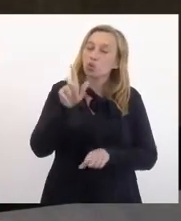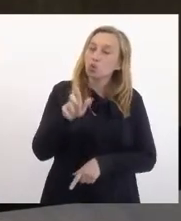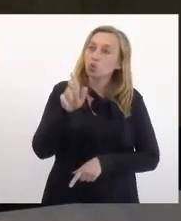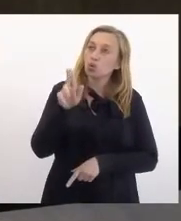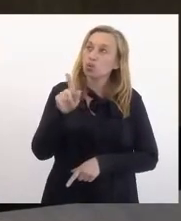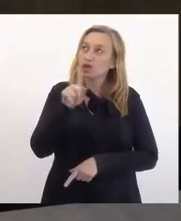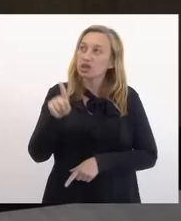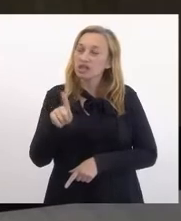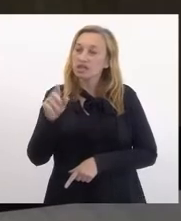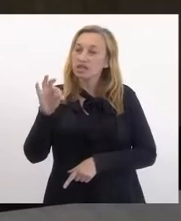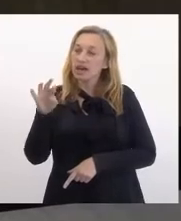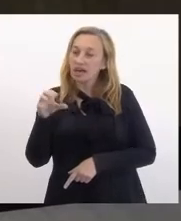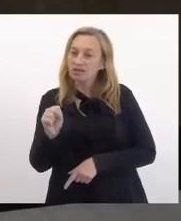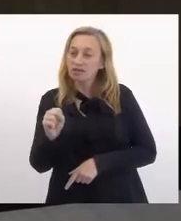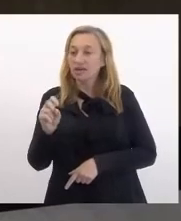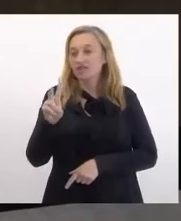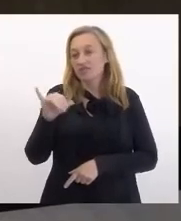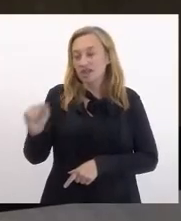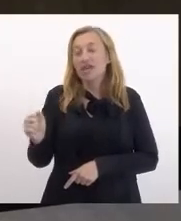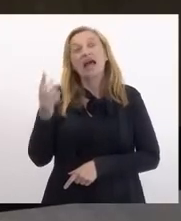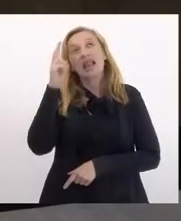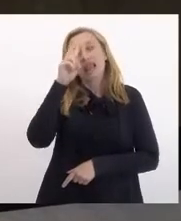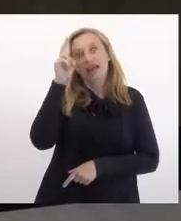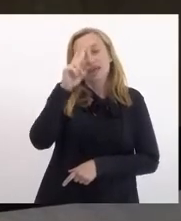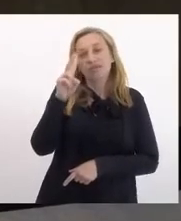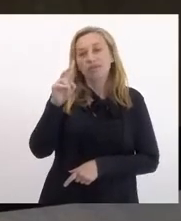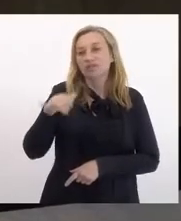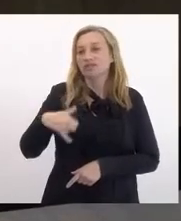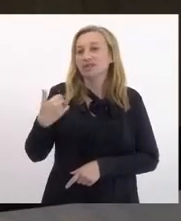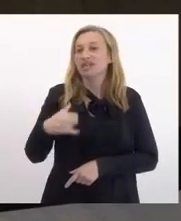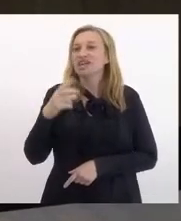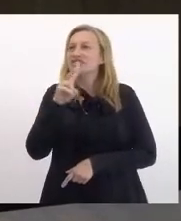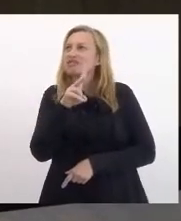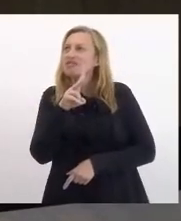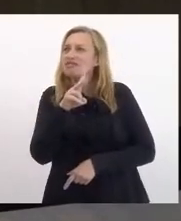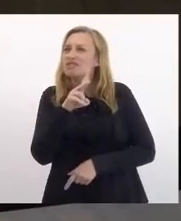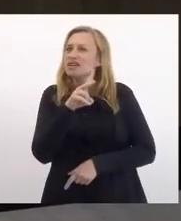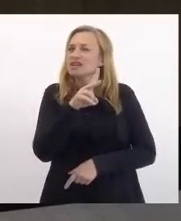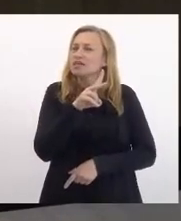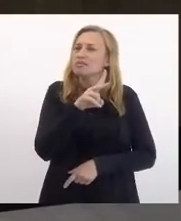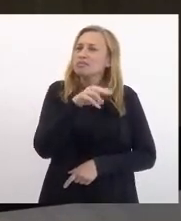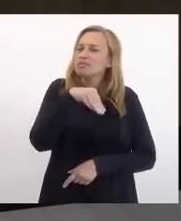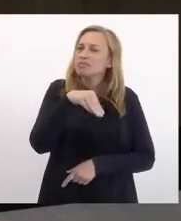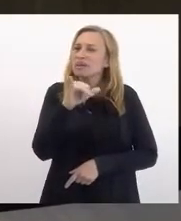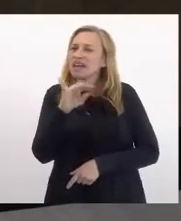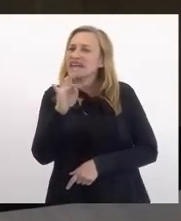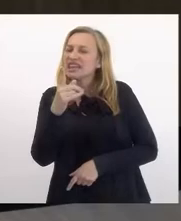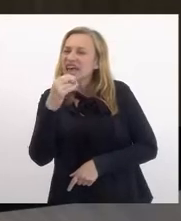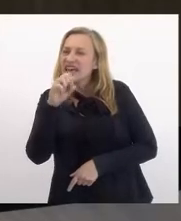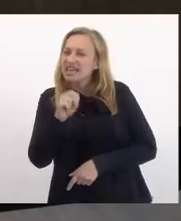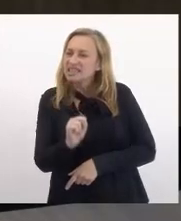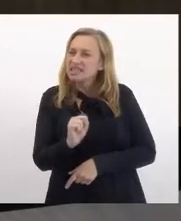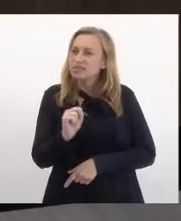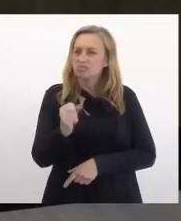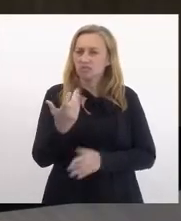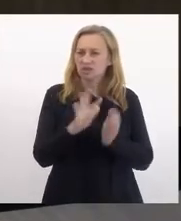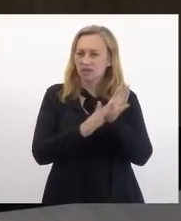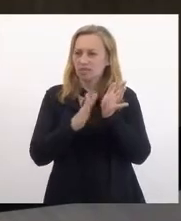Né? Lembro um dia, aniversário de Ivan Milanês, um sambista